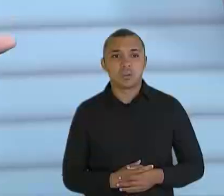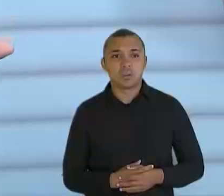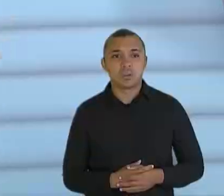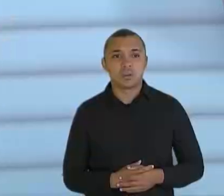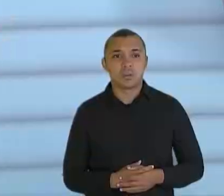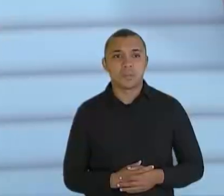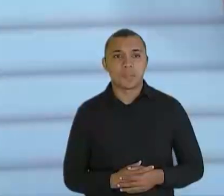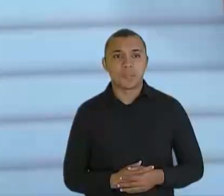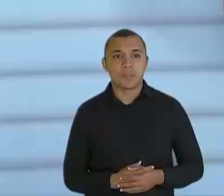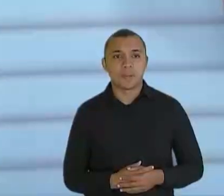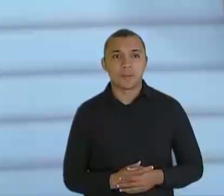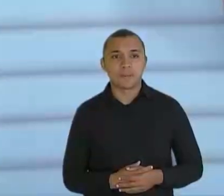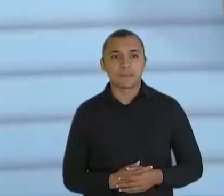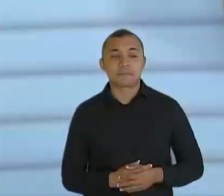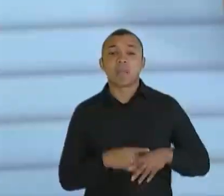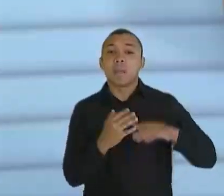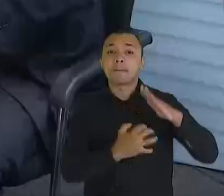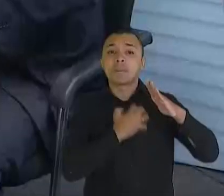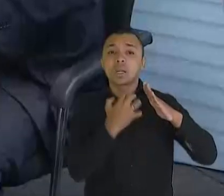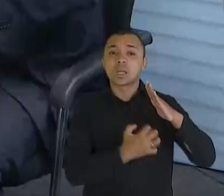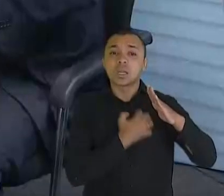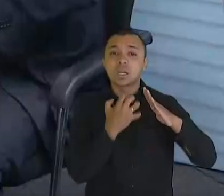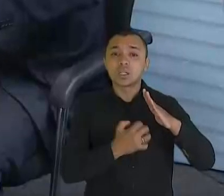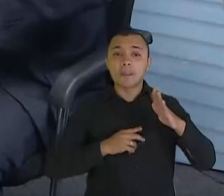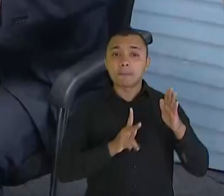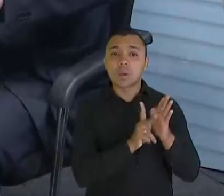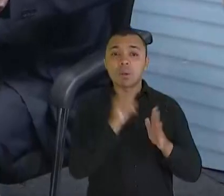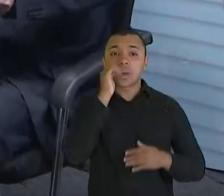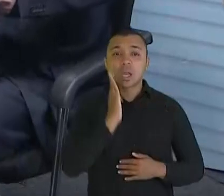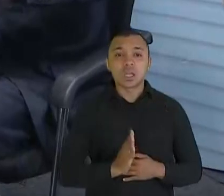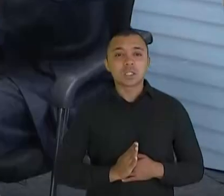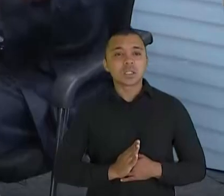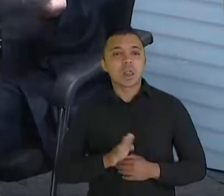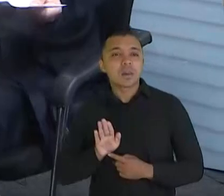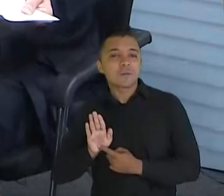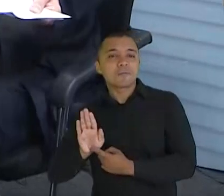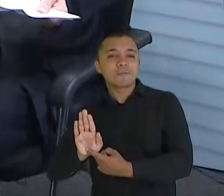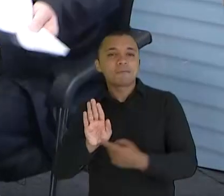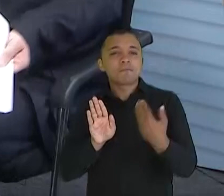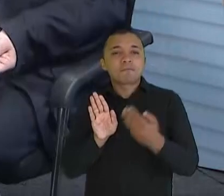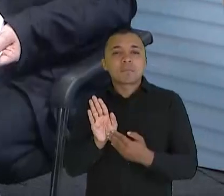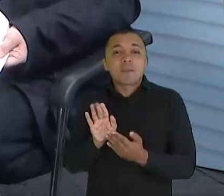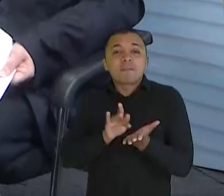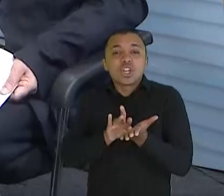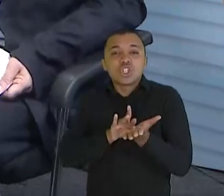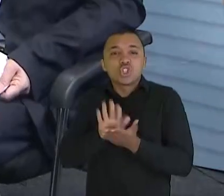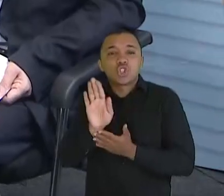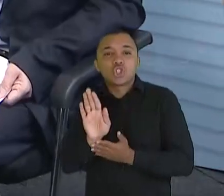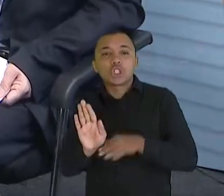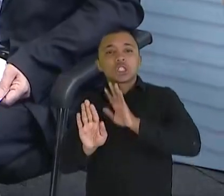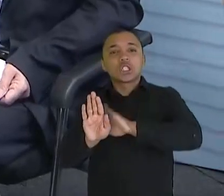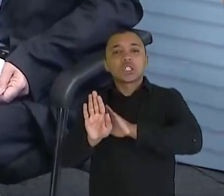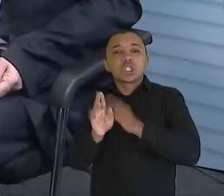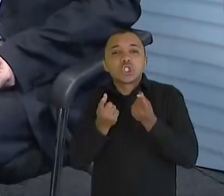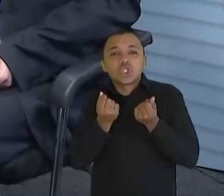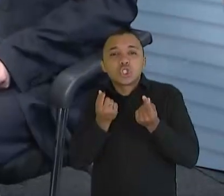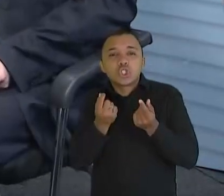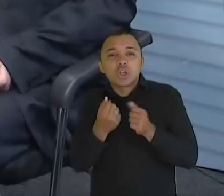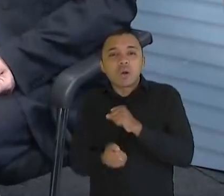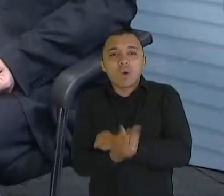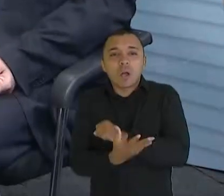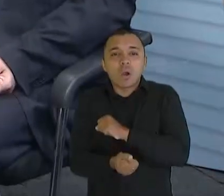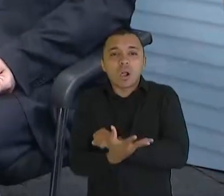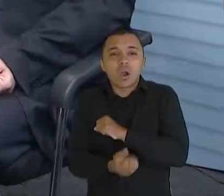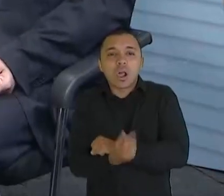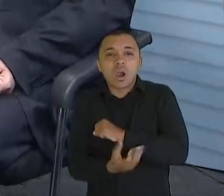inclusive, essa jogatina aí de negócio que tem aí, então fazendo eles estão dono disso. Estão fazendo diversidade de atividades econômicas, né? Por